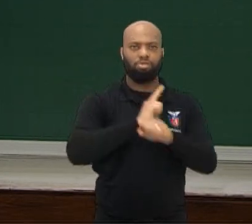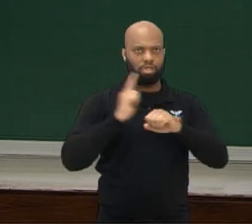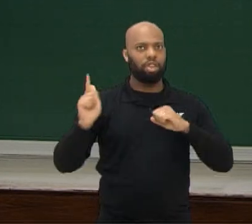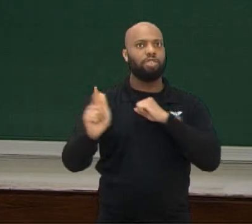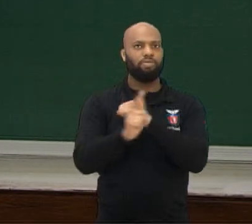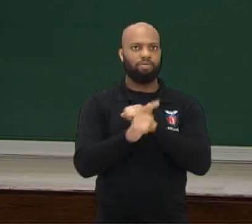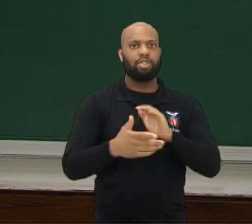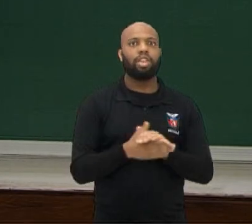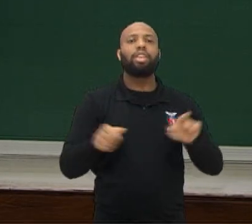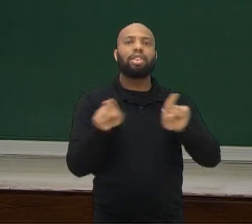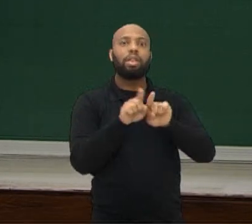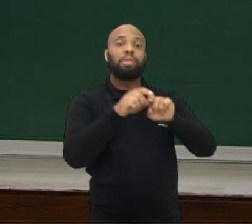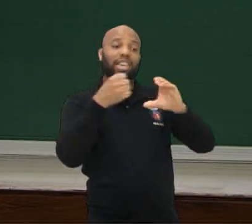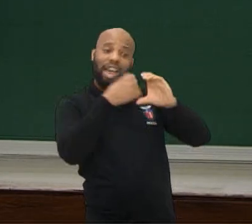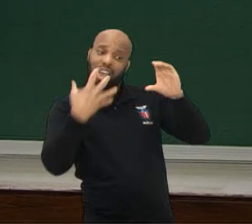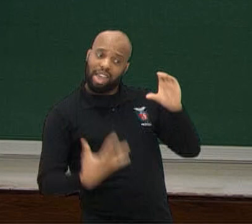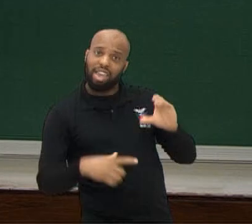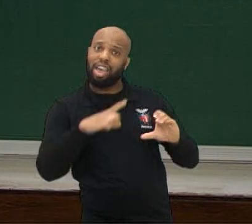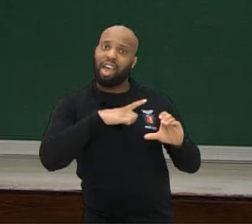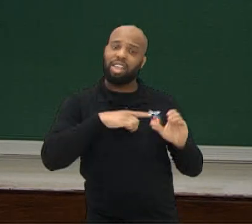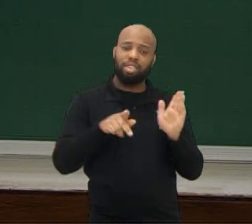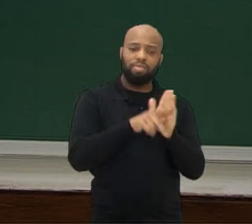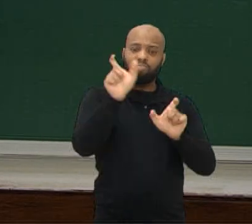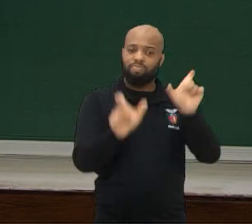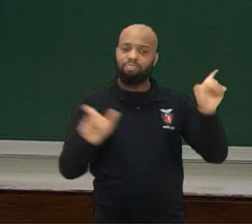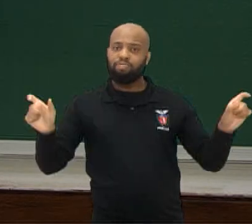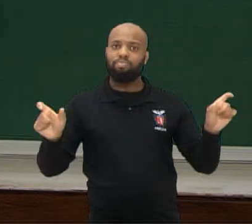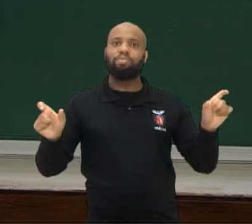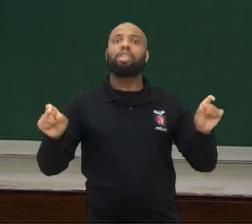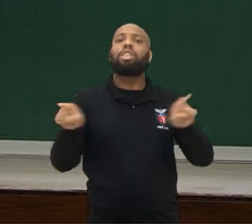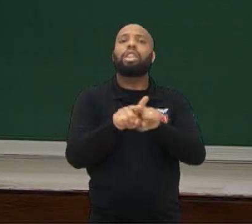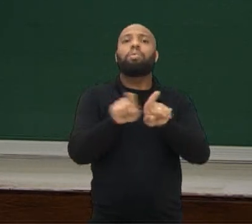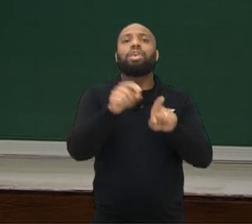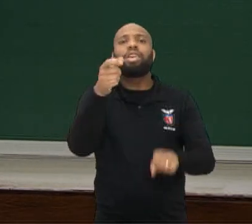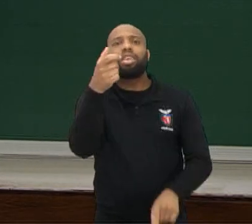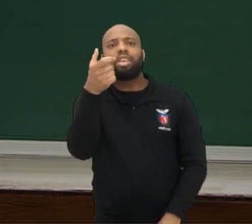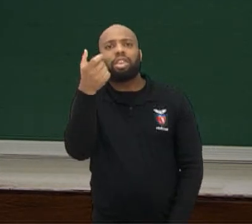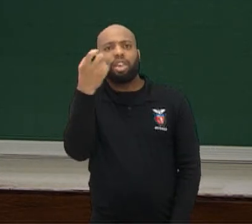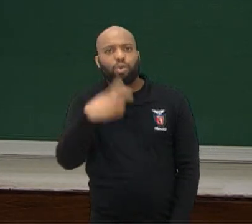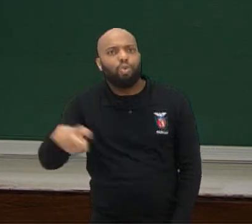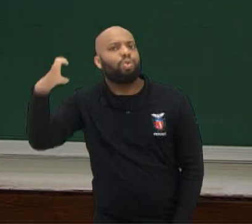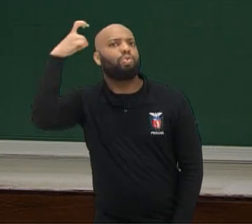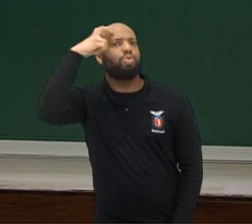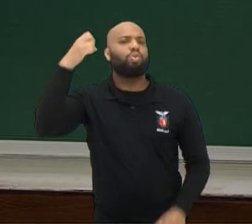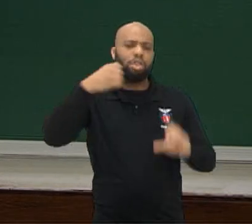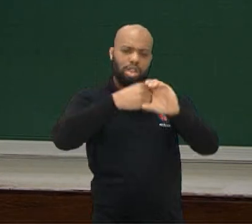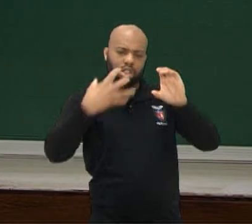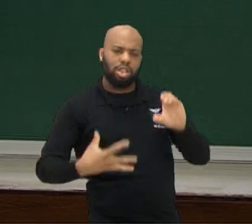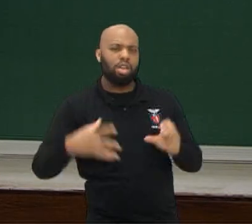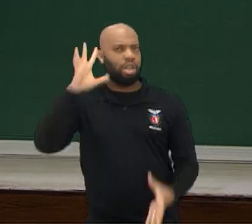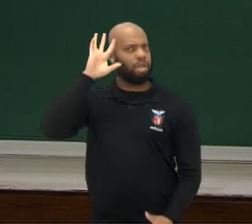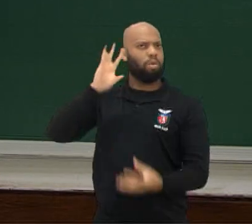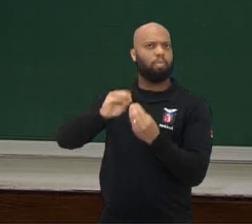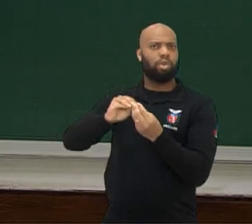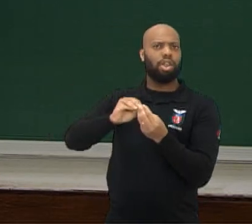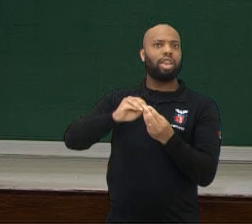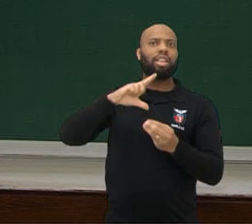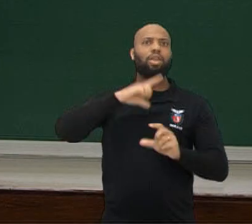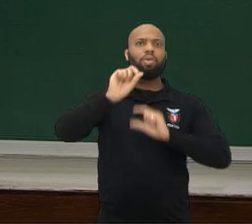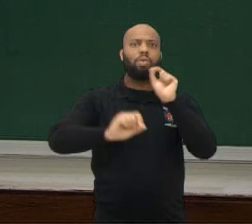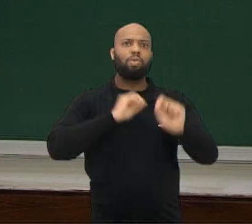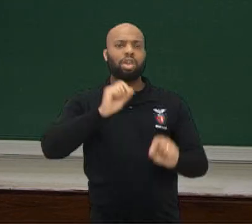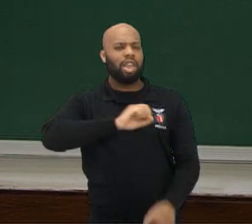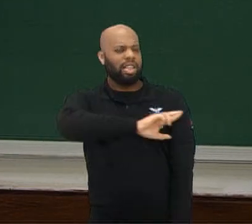geográficos, características demográficas e características culturais. Justamente para entender essa